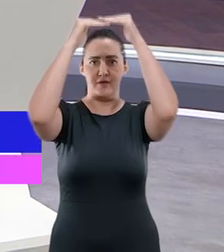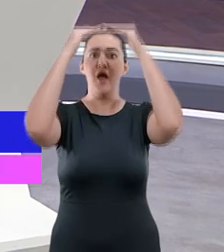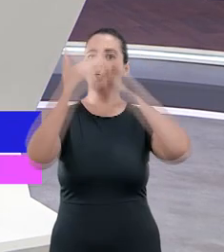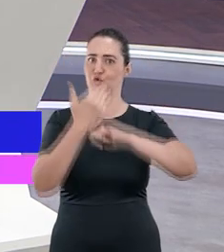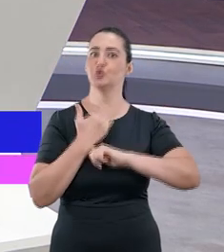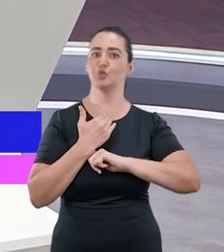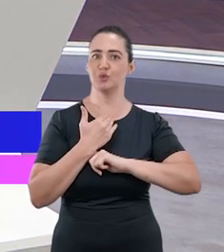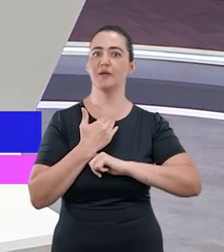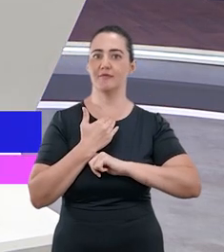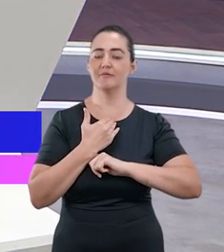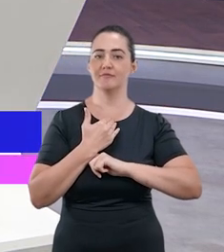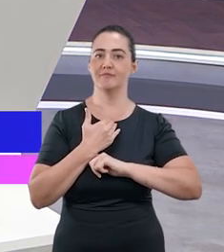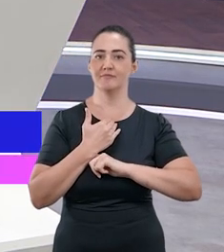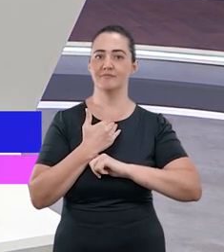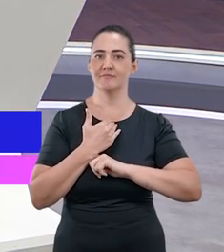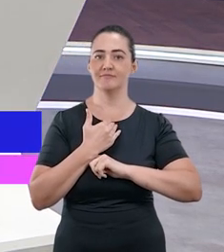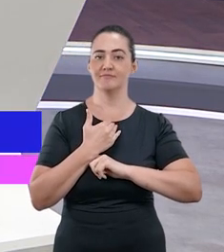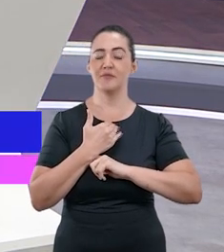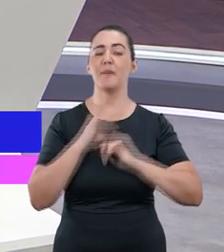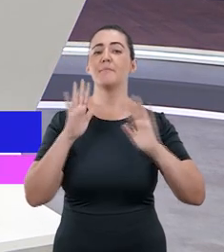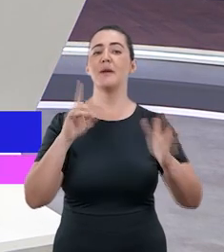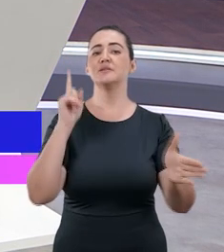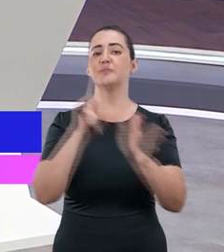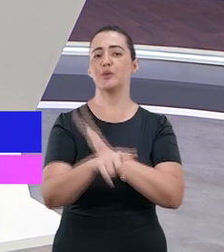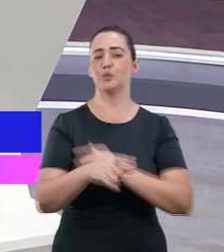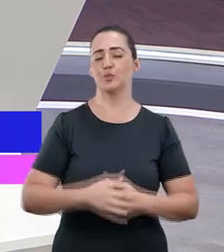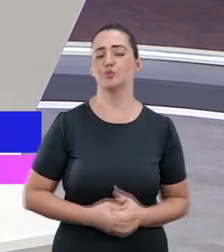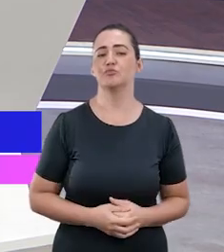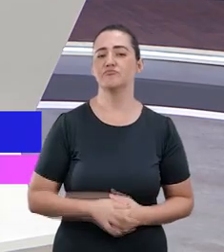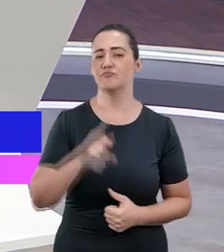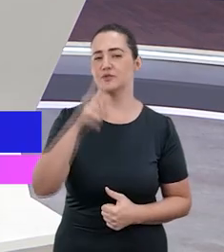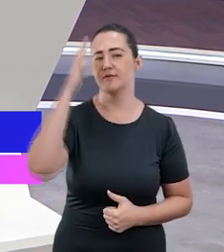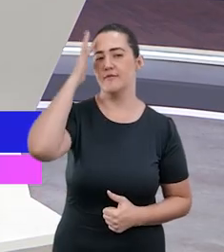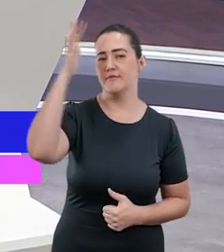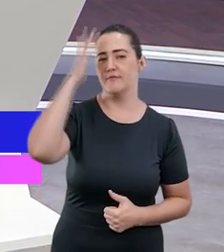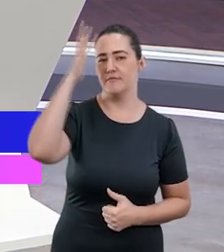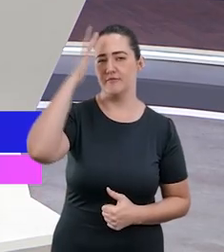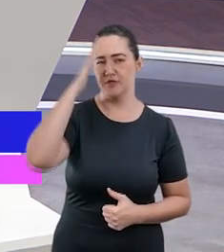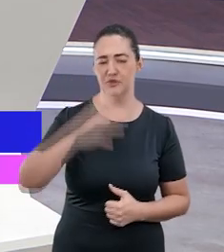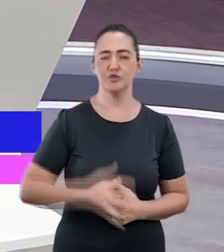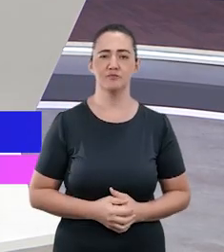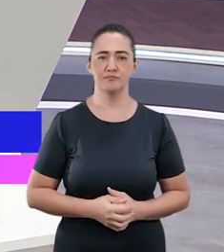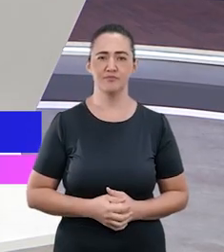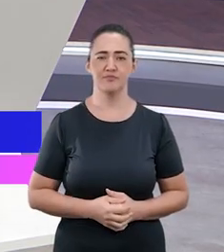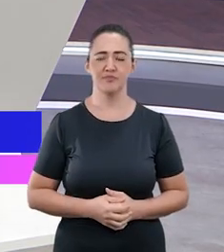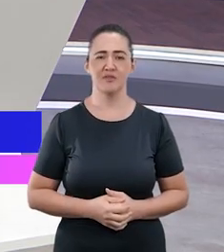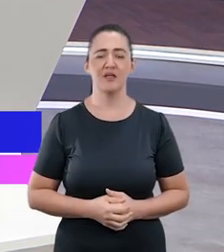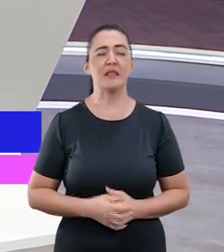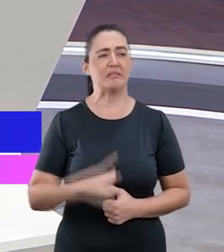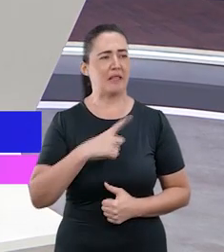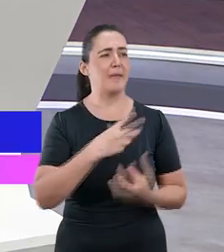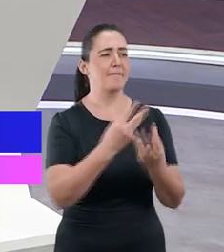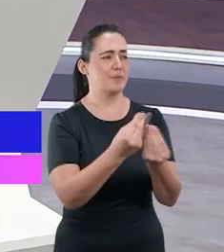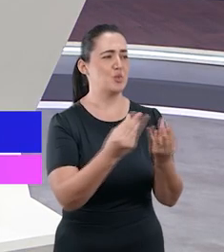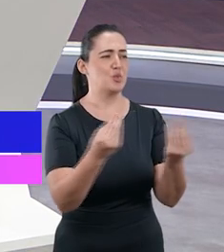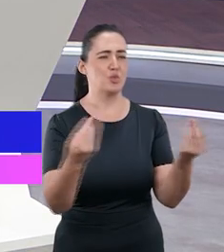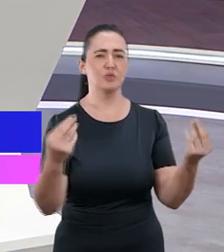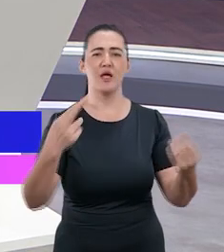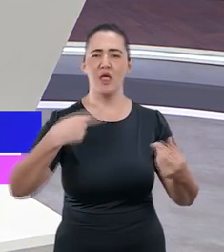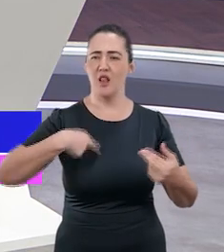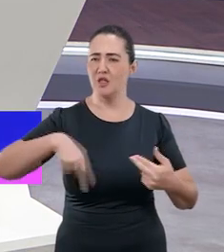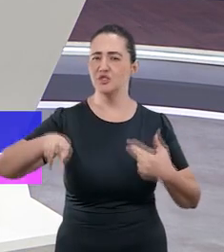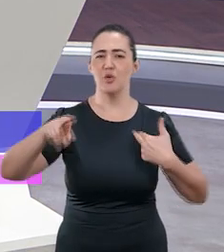meus amigos e minhas amigas, a pergunta agora é a seguinte, depois de por que tantas religiões existem, a pergunta